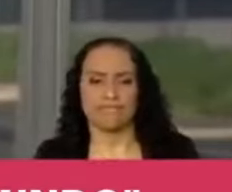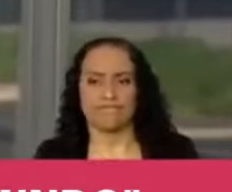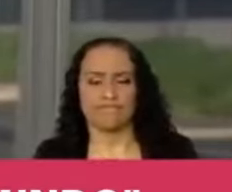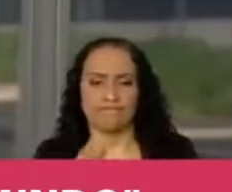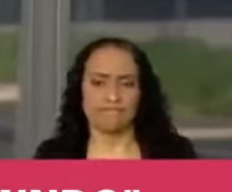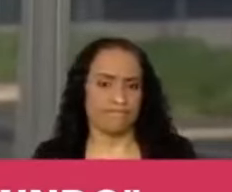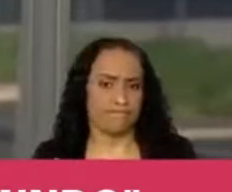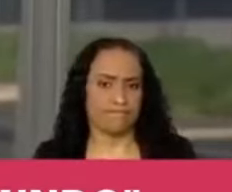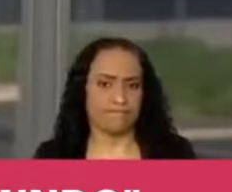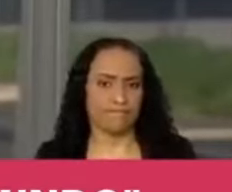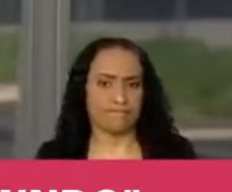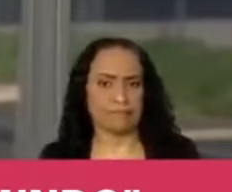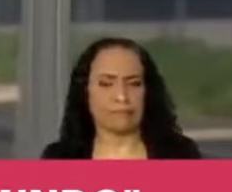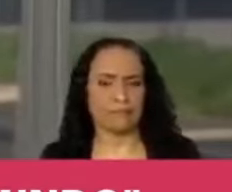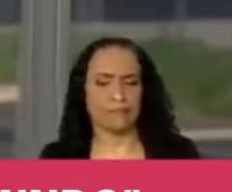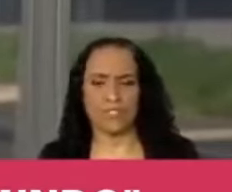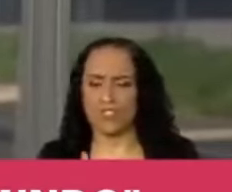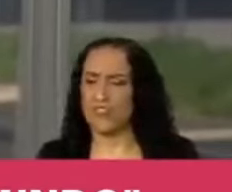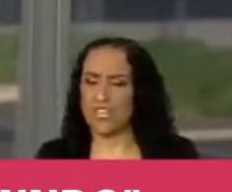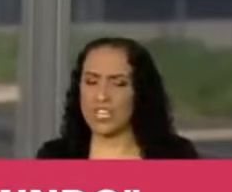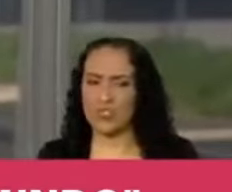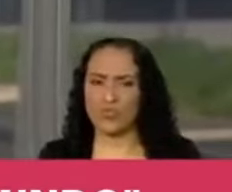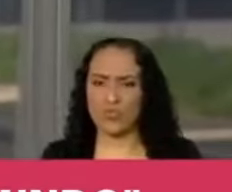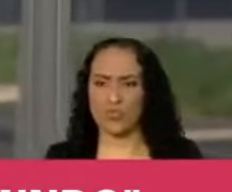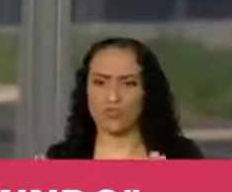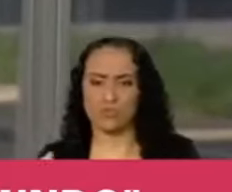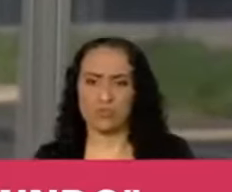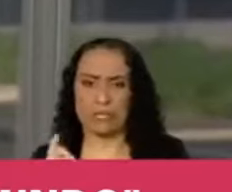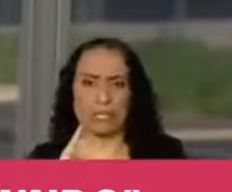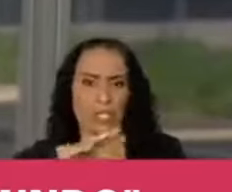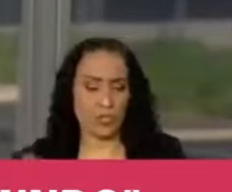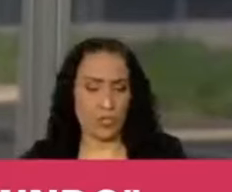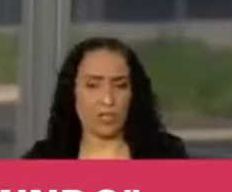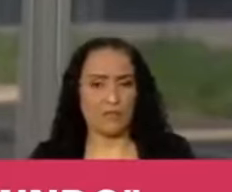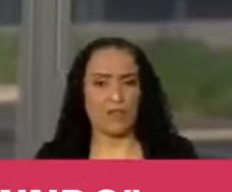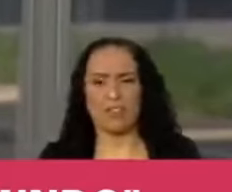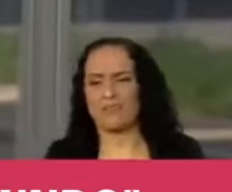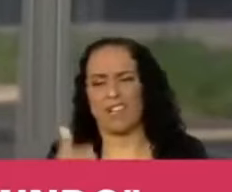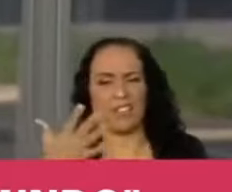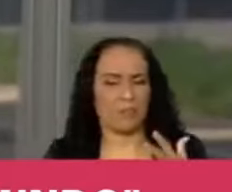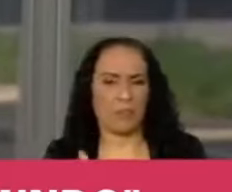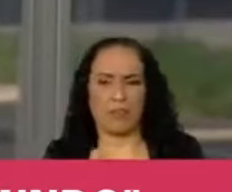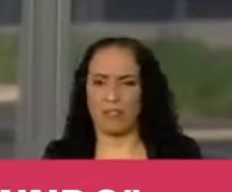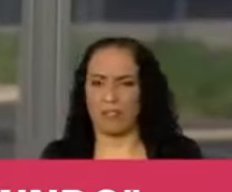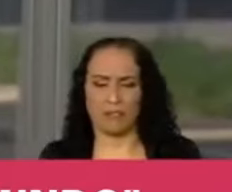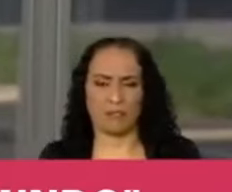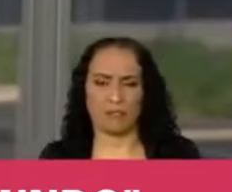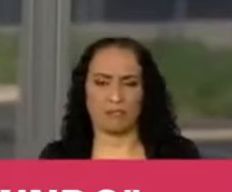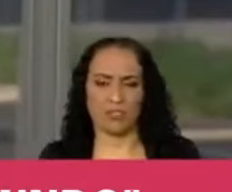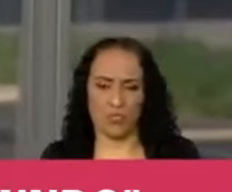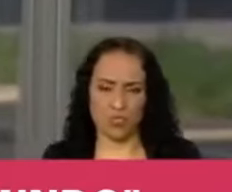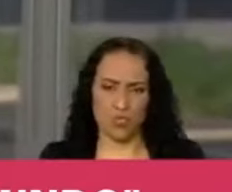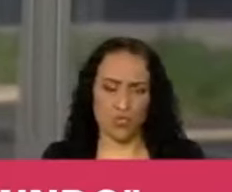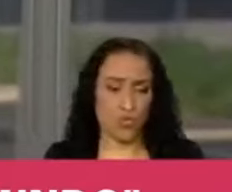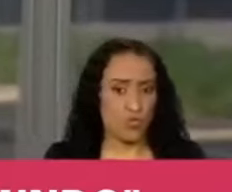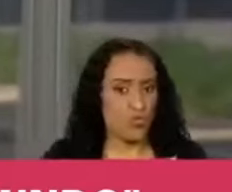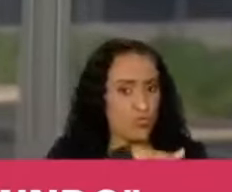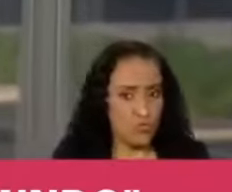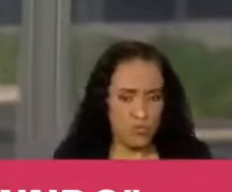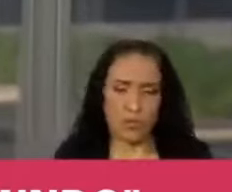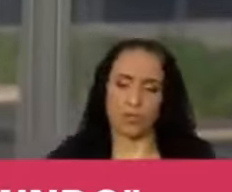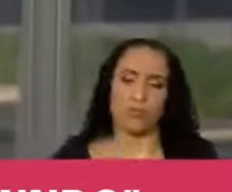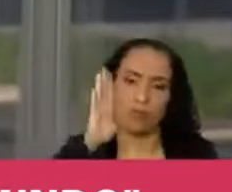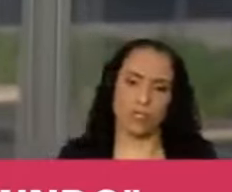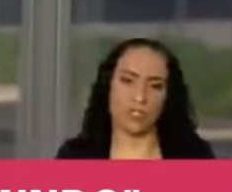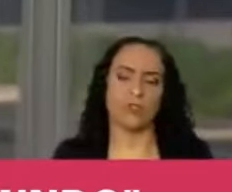também num certo descompasso desse esforço dos fóruns internacionais. Mas isso não vai interferir, né? Nesse grande esforço mundial que está aqui